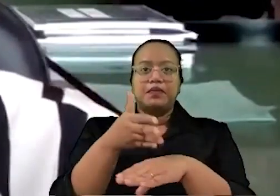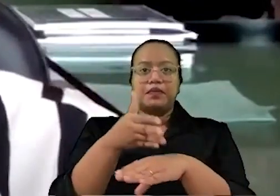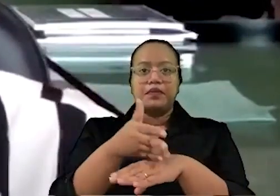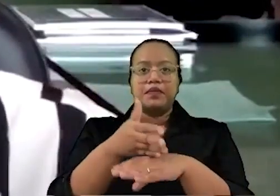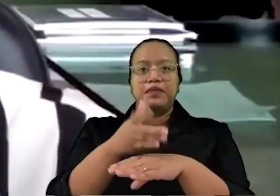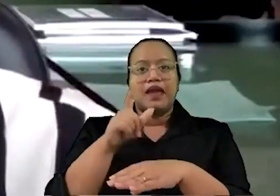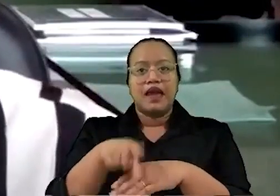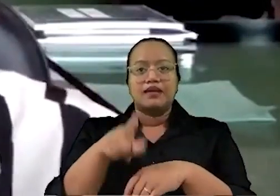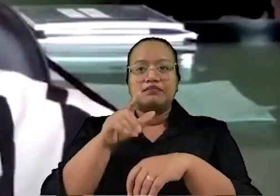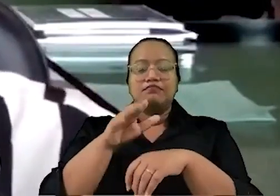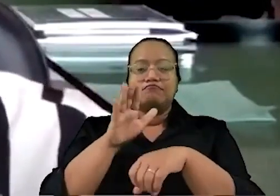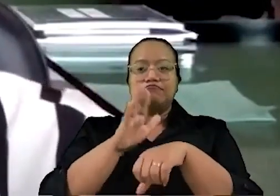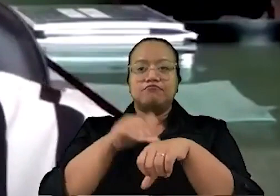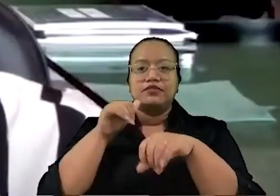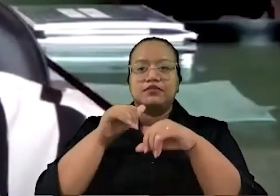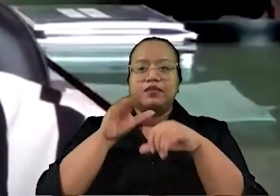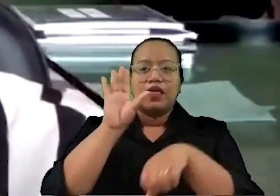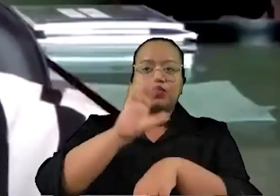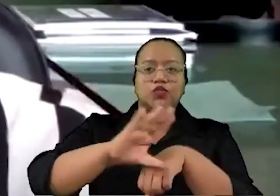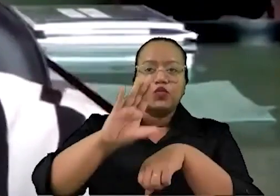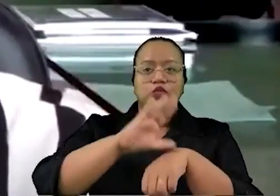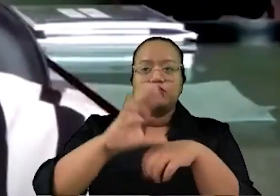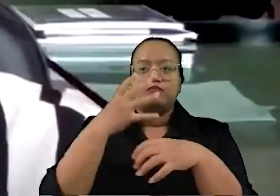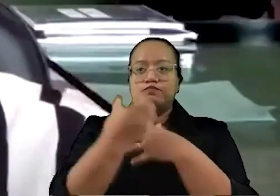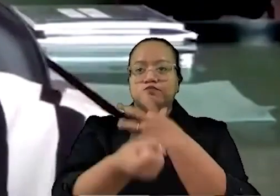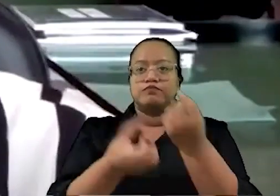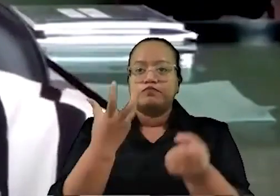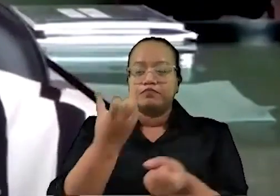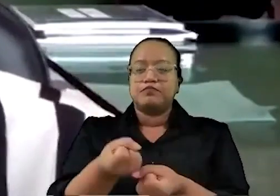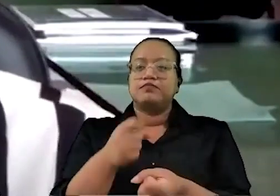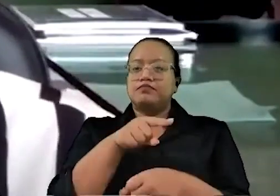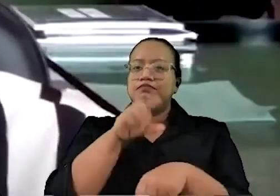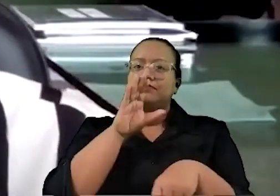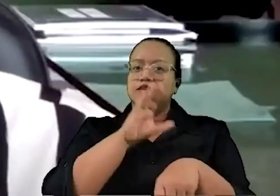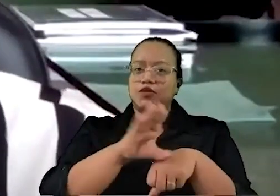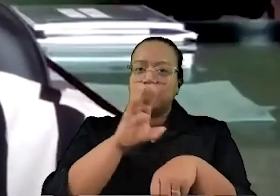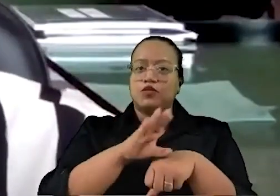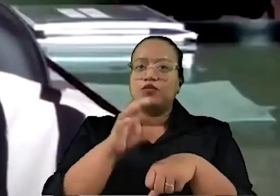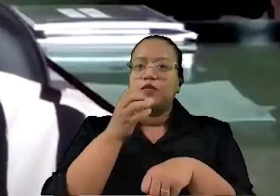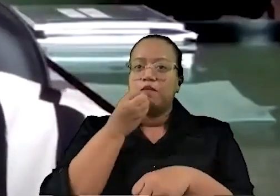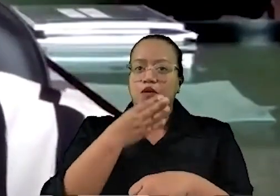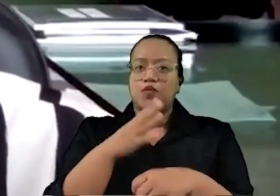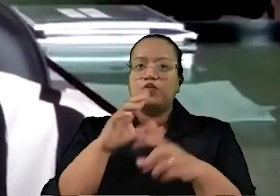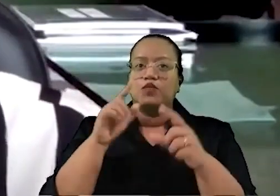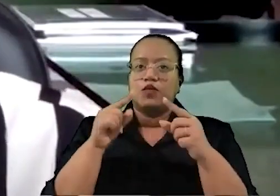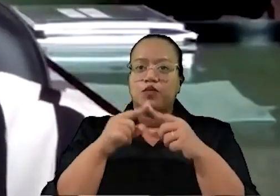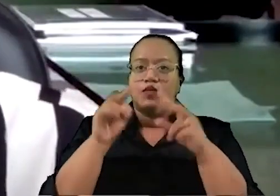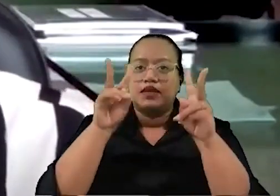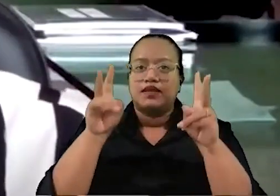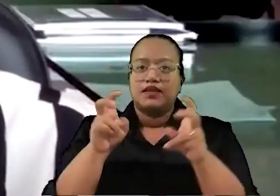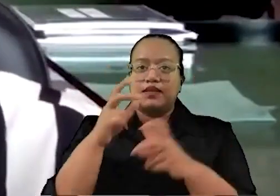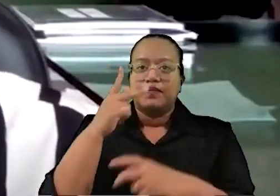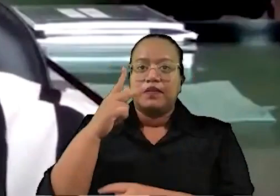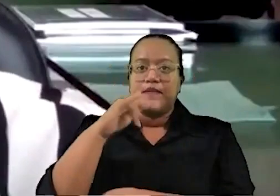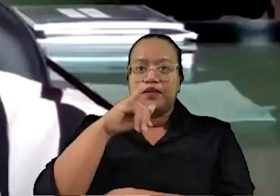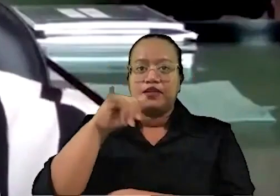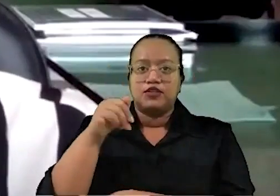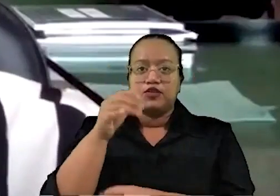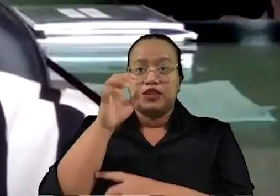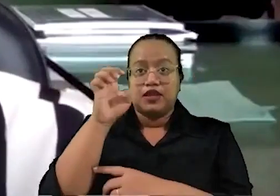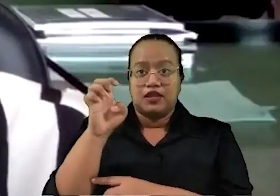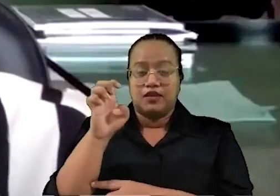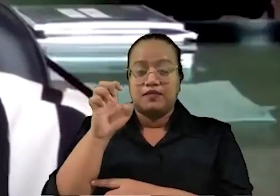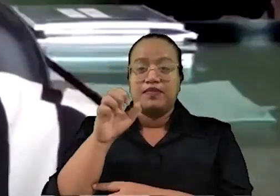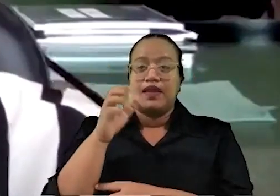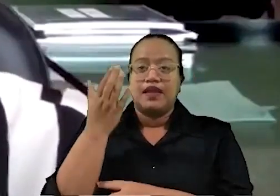curso que promete, né, que é um curso sobre o PJE. Como todos sabem, a Quinta Região ela está irmanada